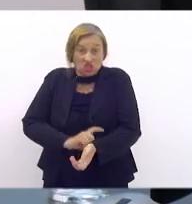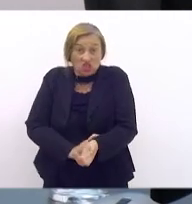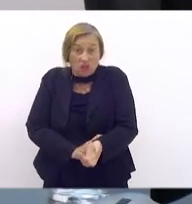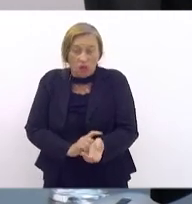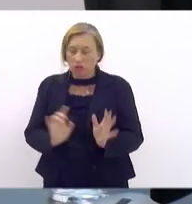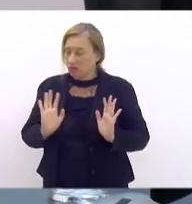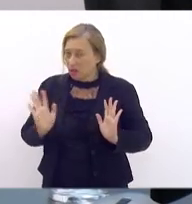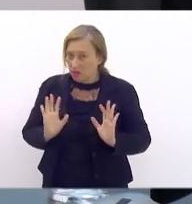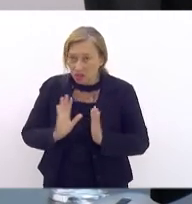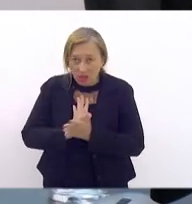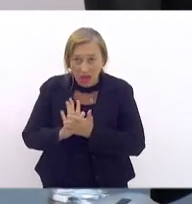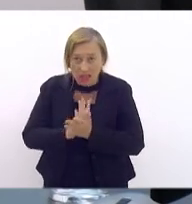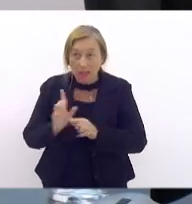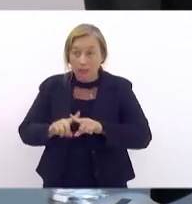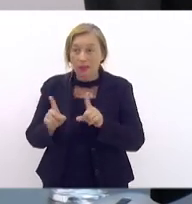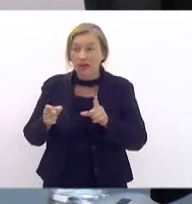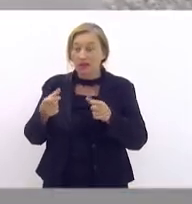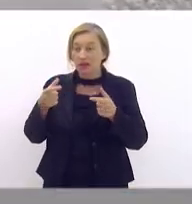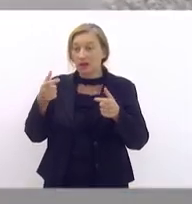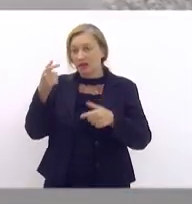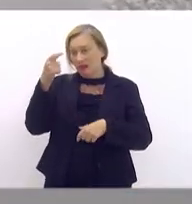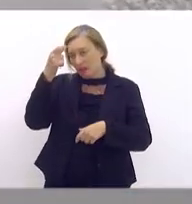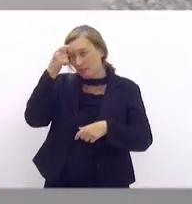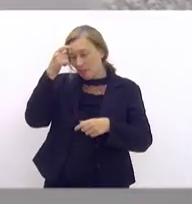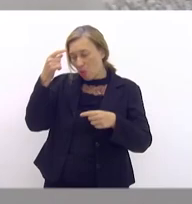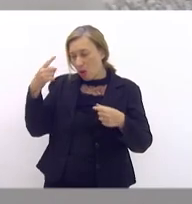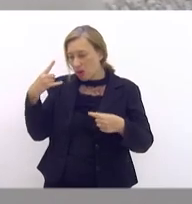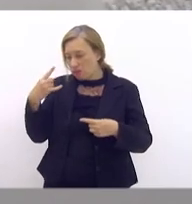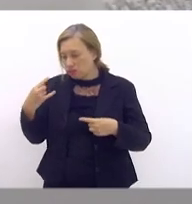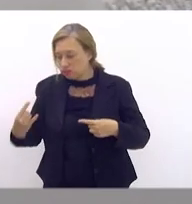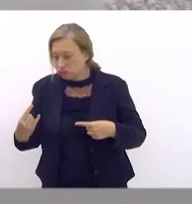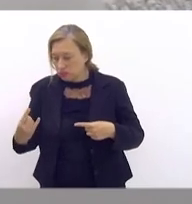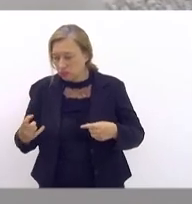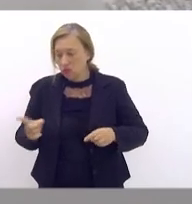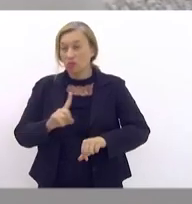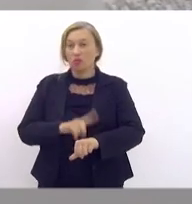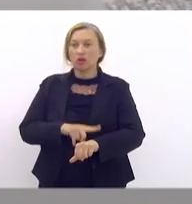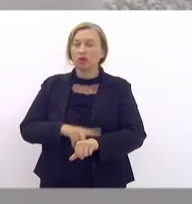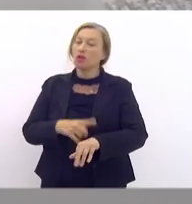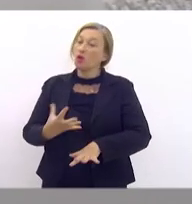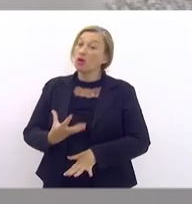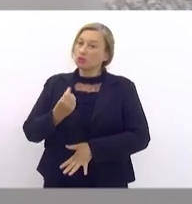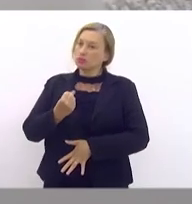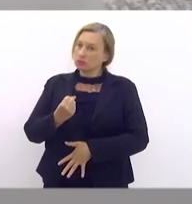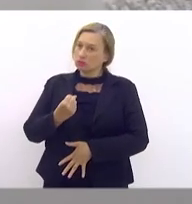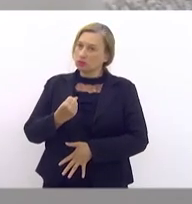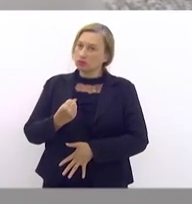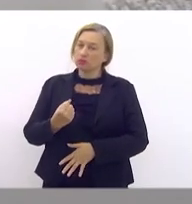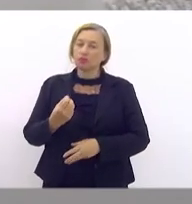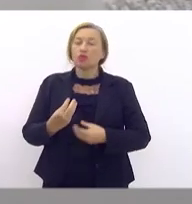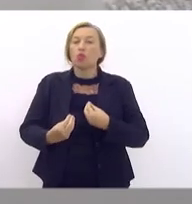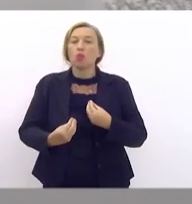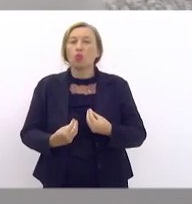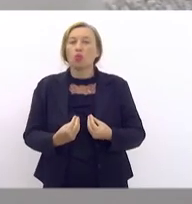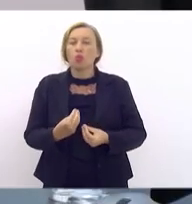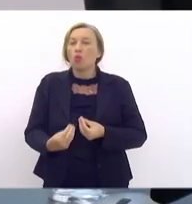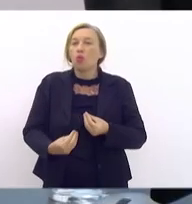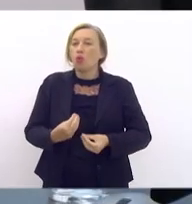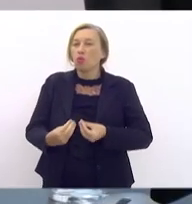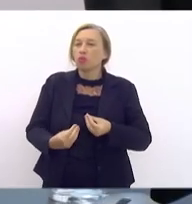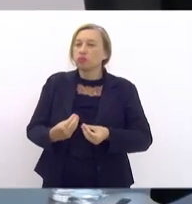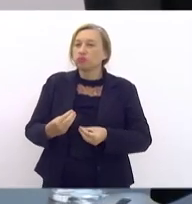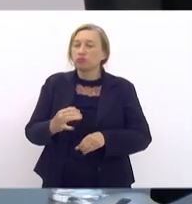e mesmo assim a minha memória me traiu naquele momento e então eu fiquei muito surpresa da maneira que se é